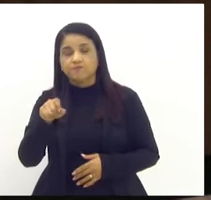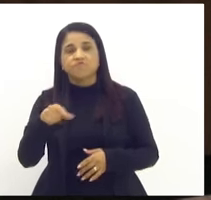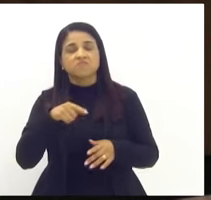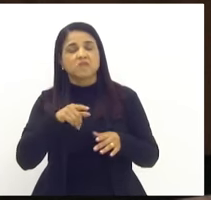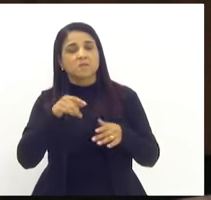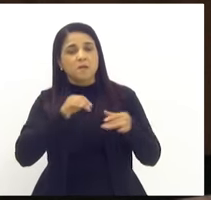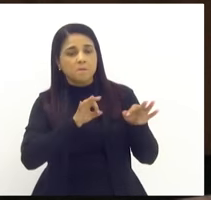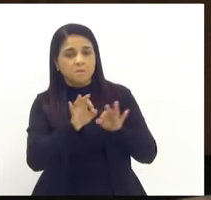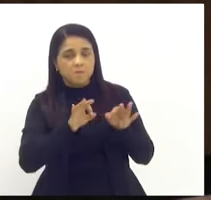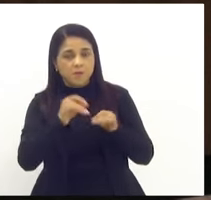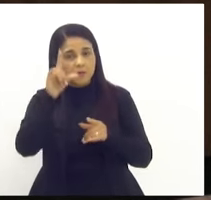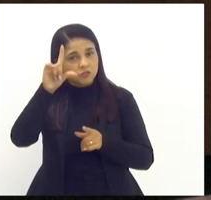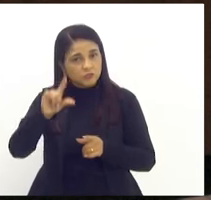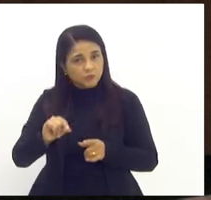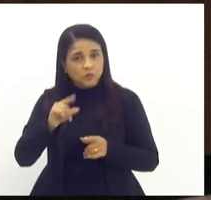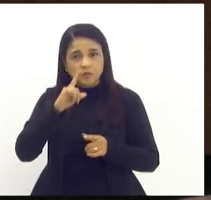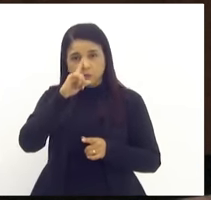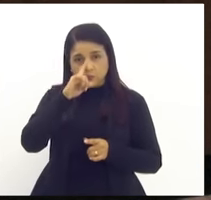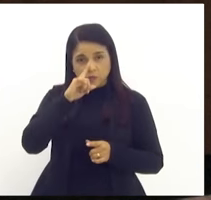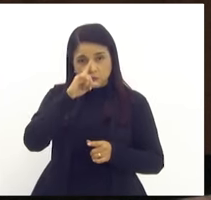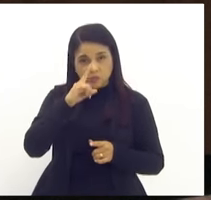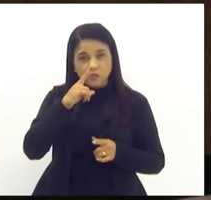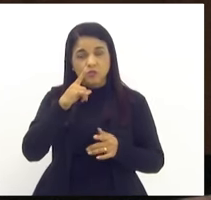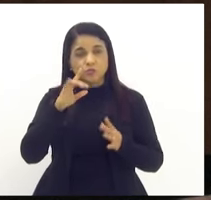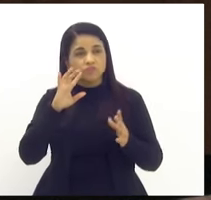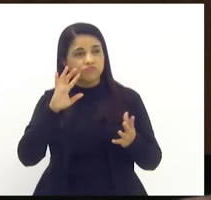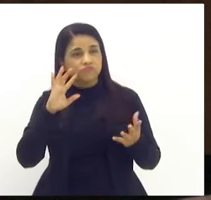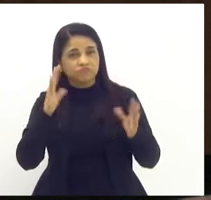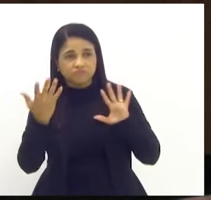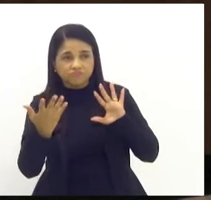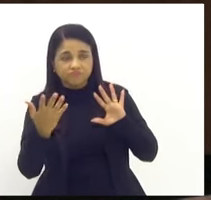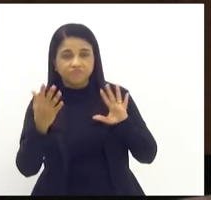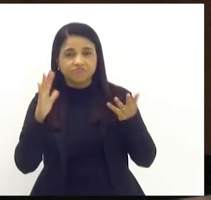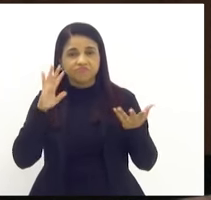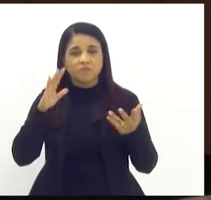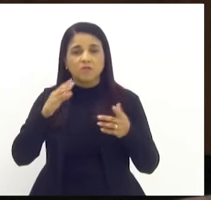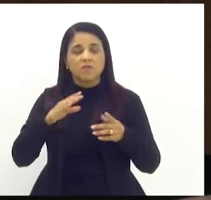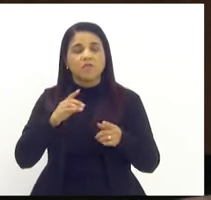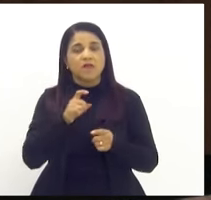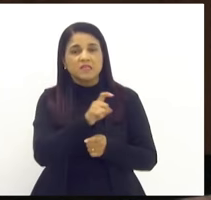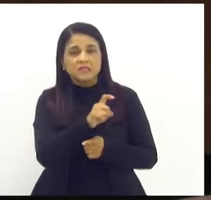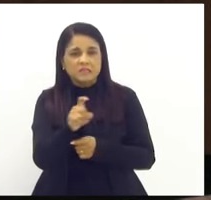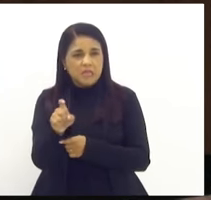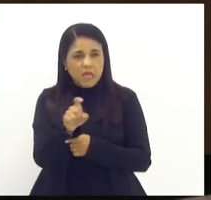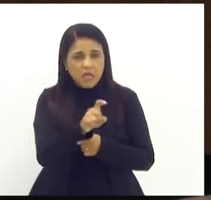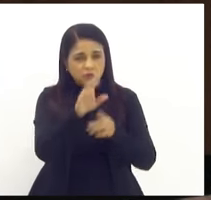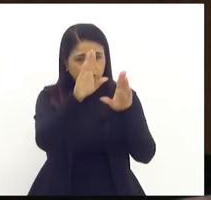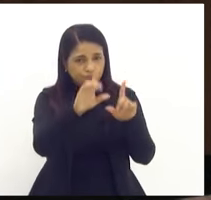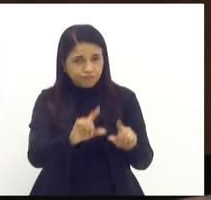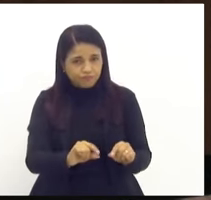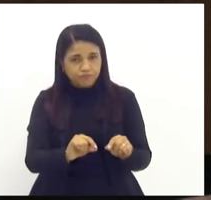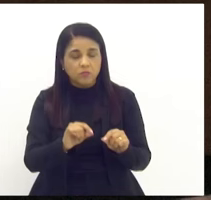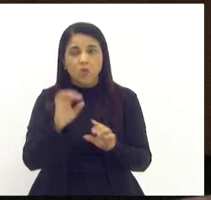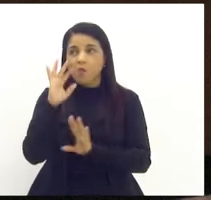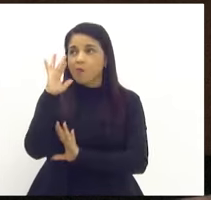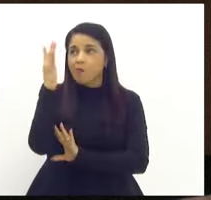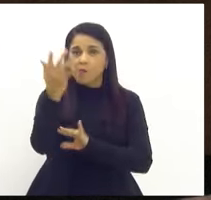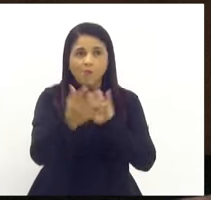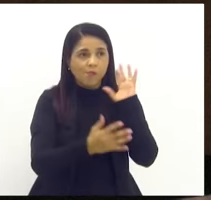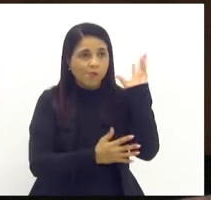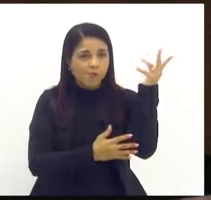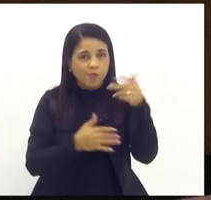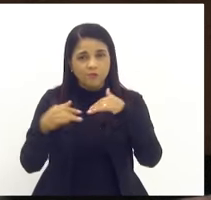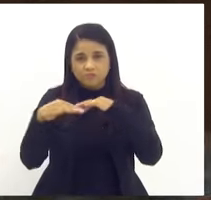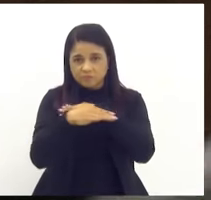prevenção redução de riscos Ases combate extinção de incêndios urbanos e florestais